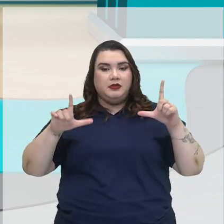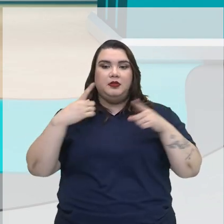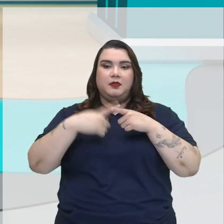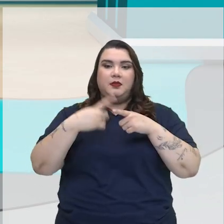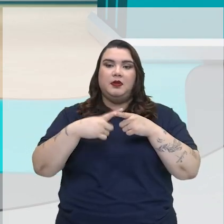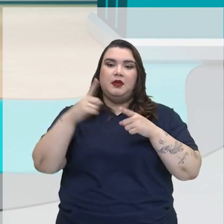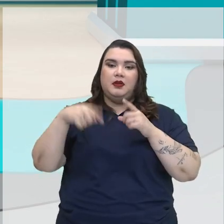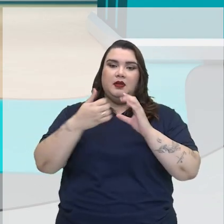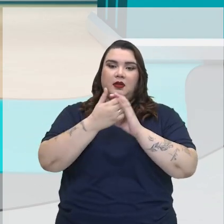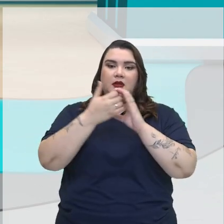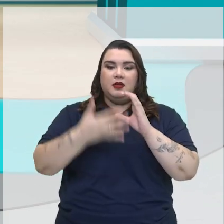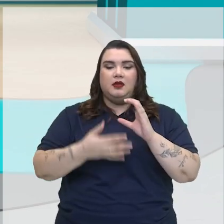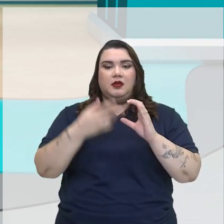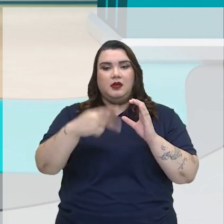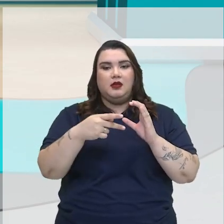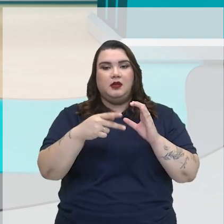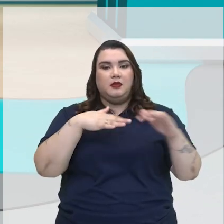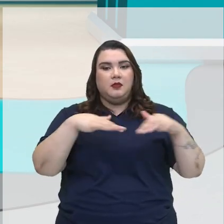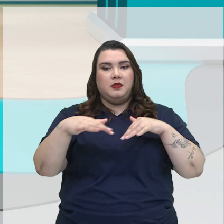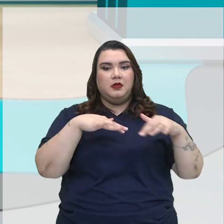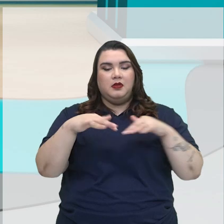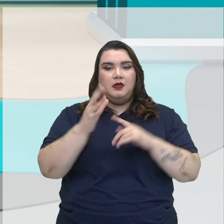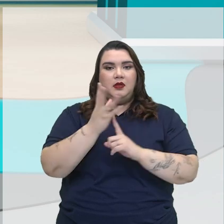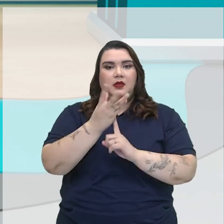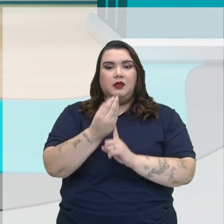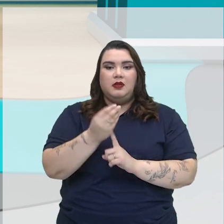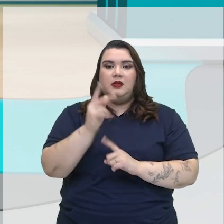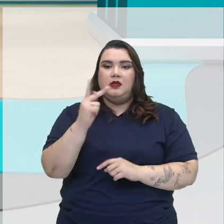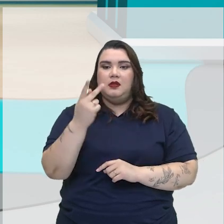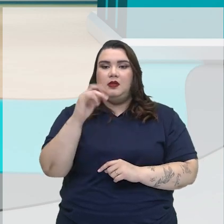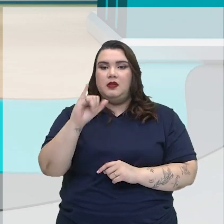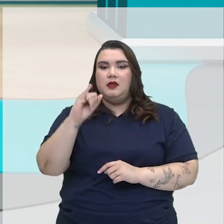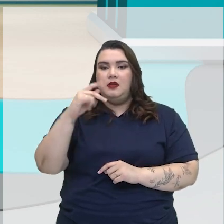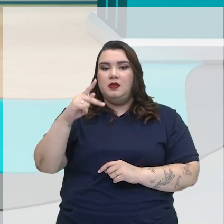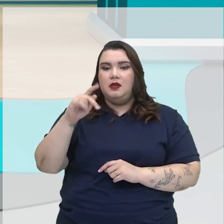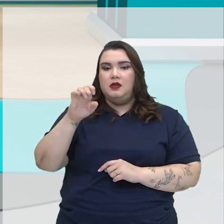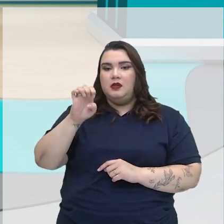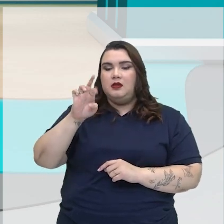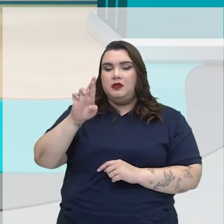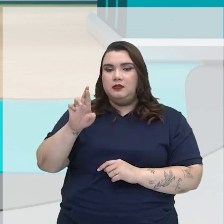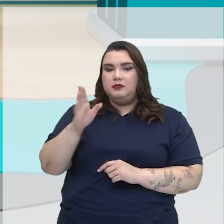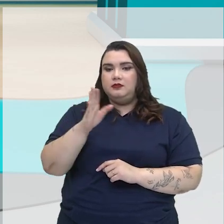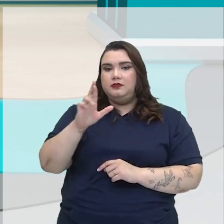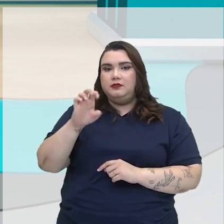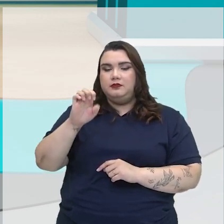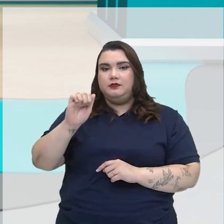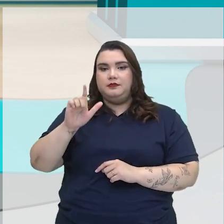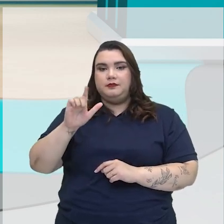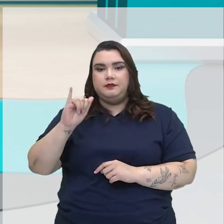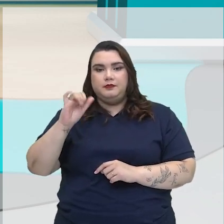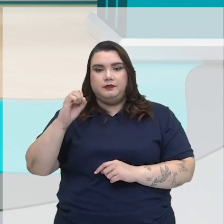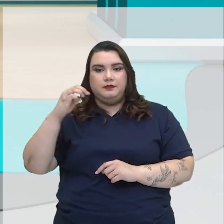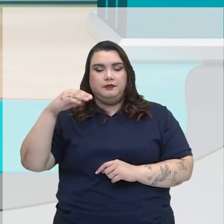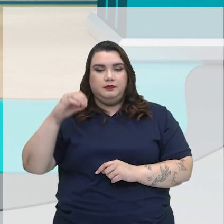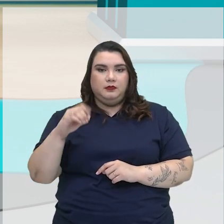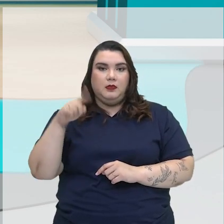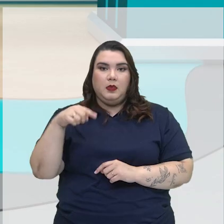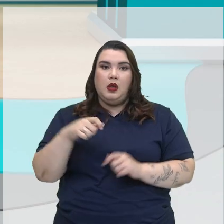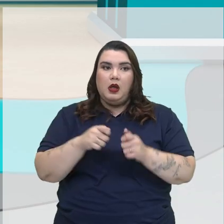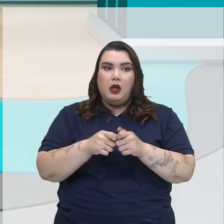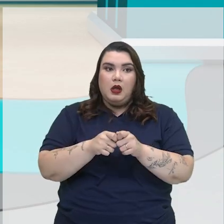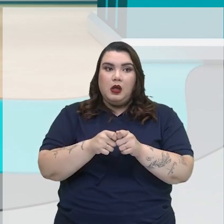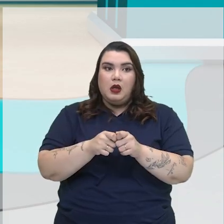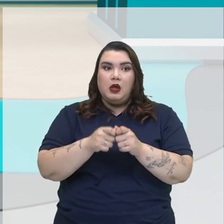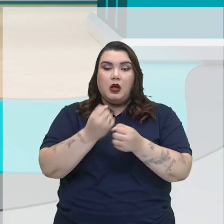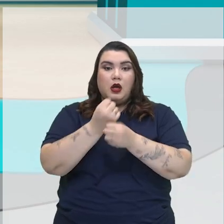é uma característica desse movimento do hiperrealismo. Uma grande realidade, uma grande representação